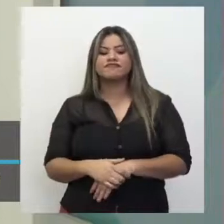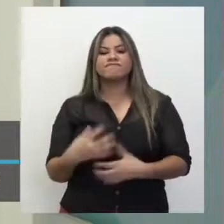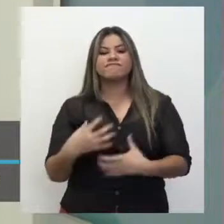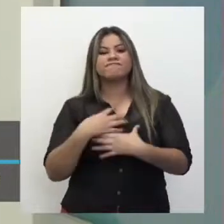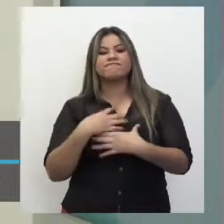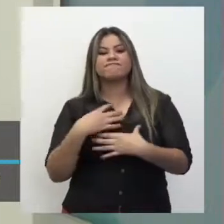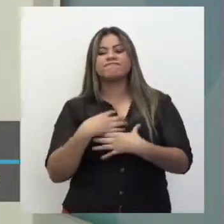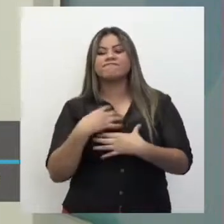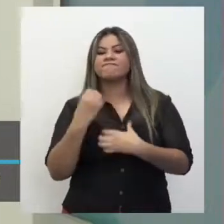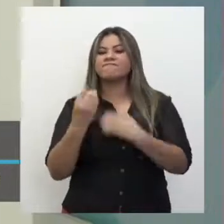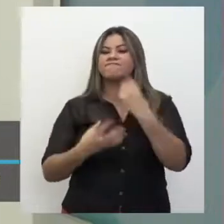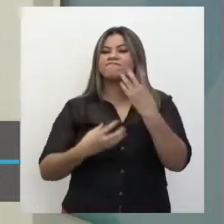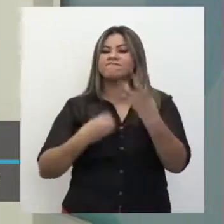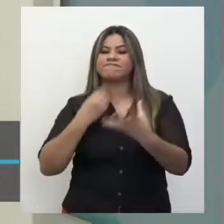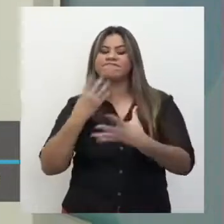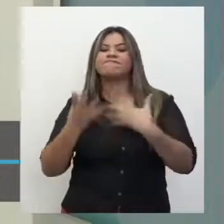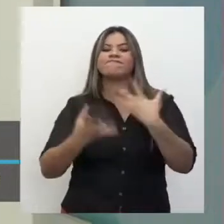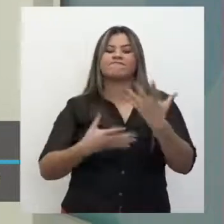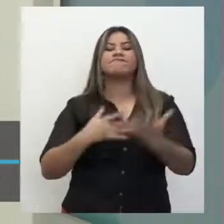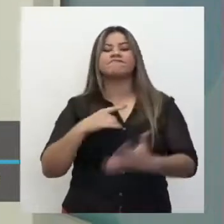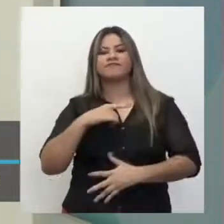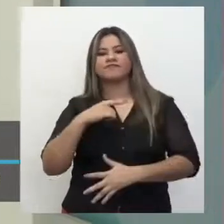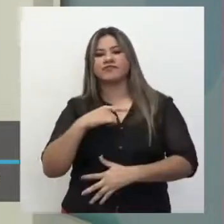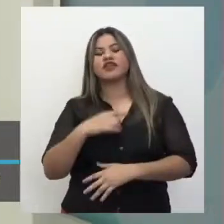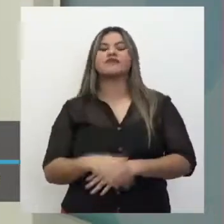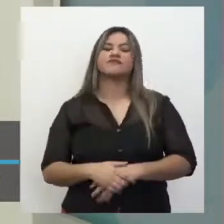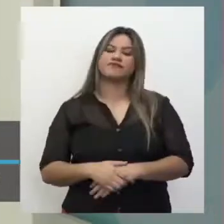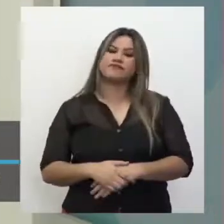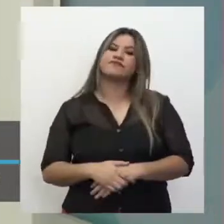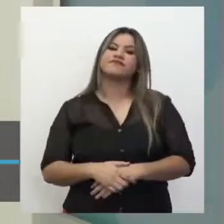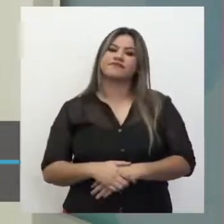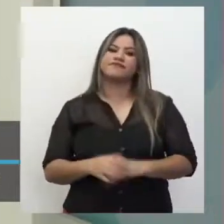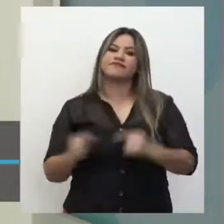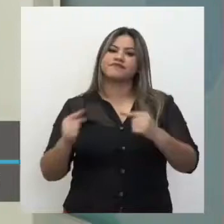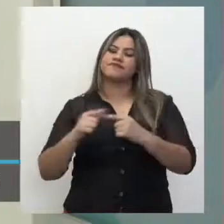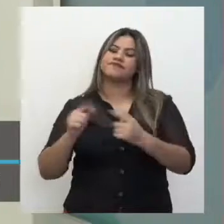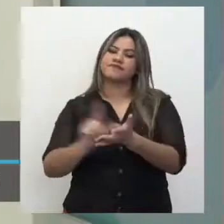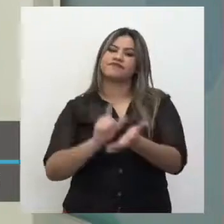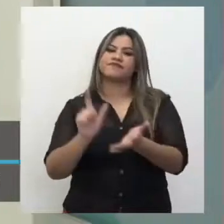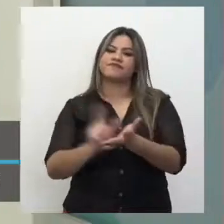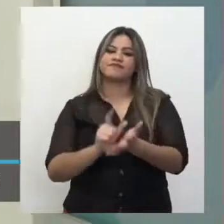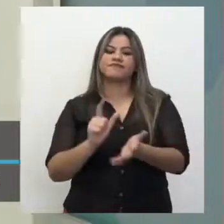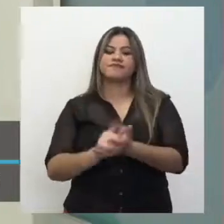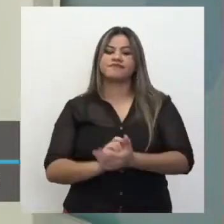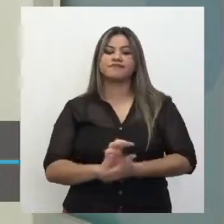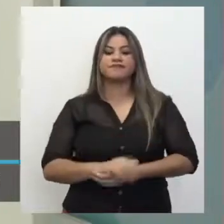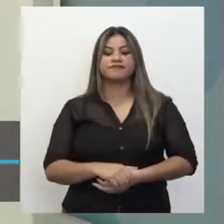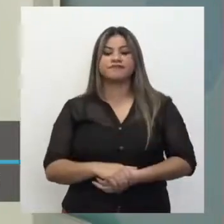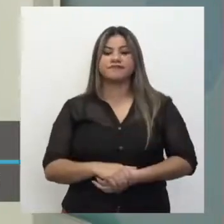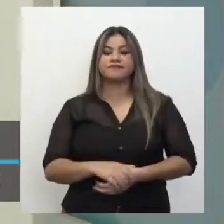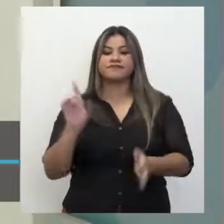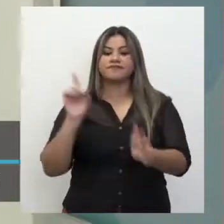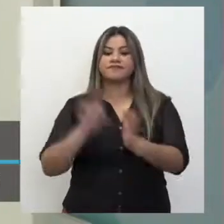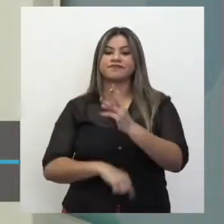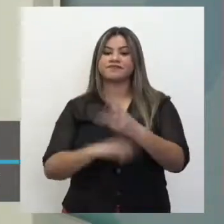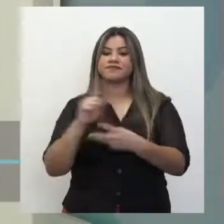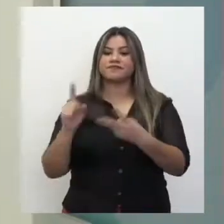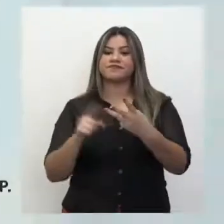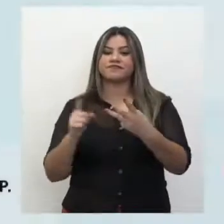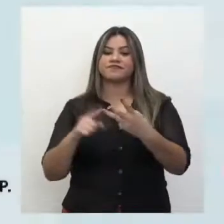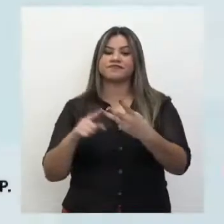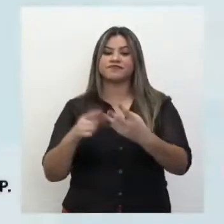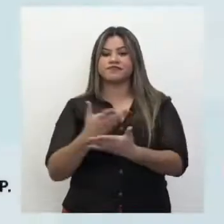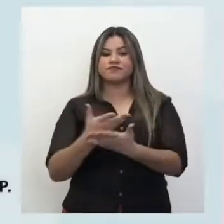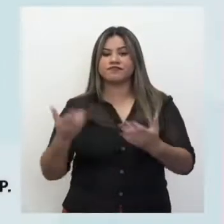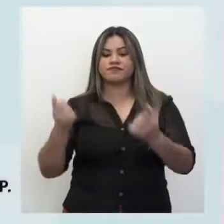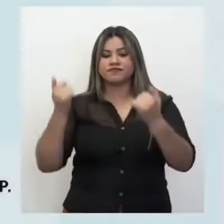de muitas coisas por trás de um conto, né? Então, isso tem a ver com a literatura mesmo. E a outra pergunta, cite um conto que o